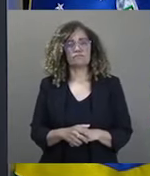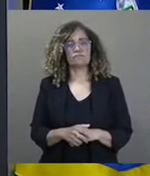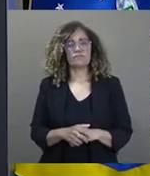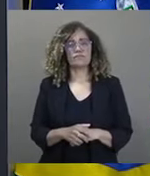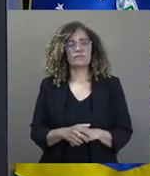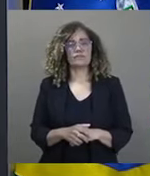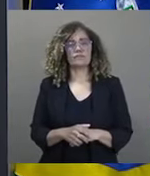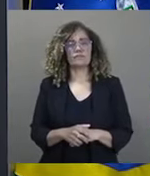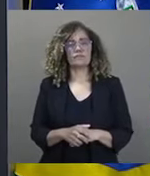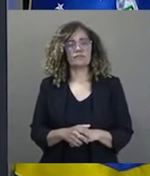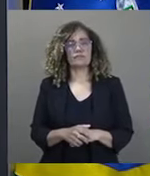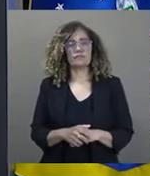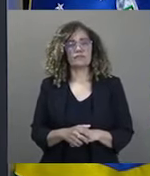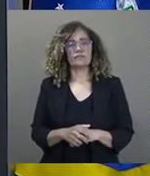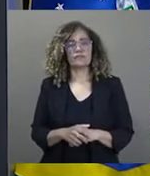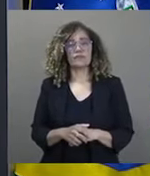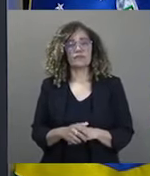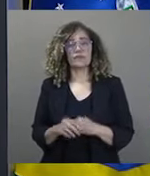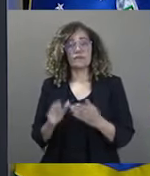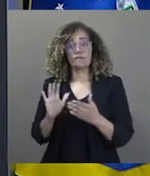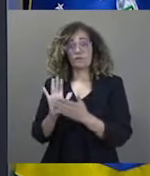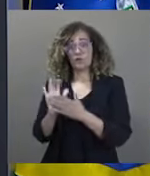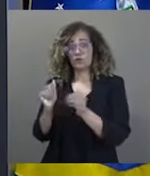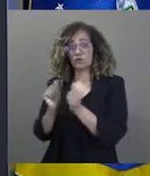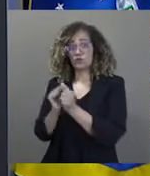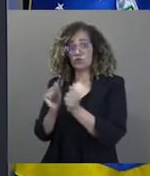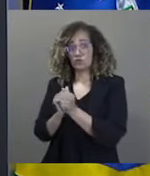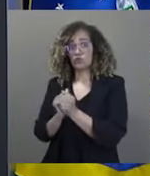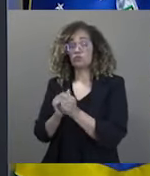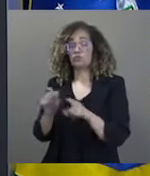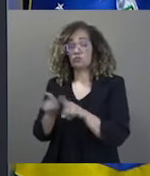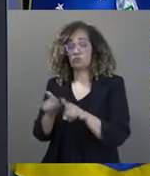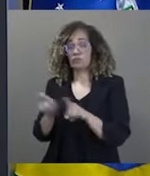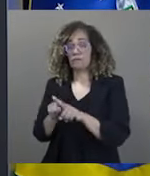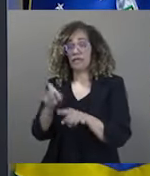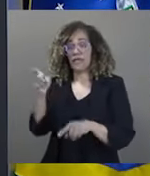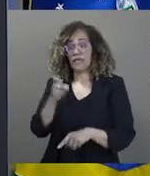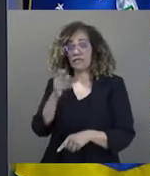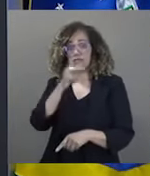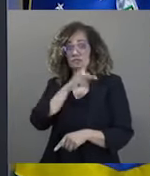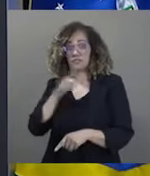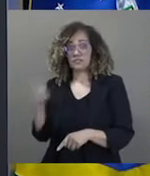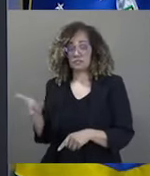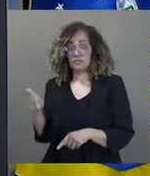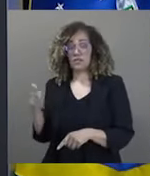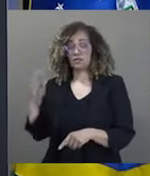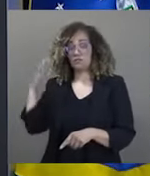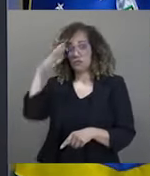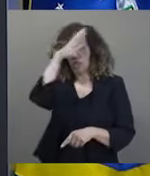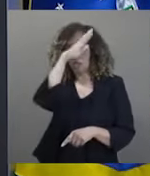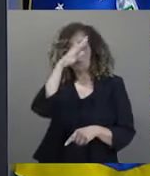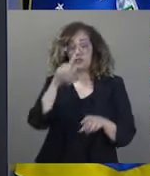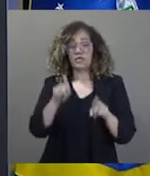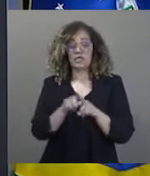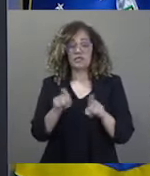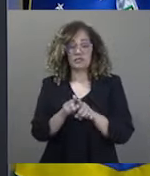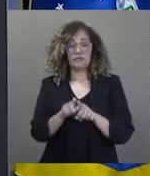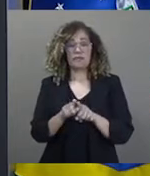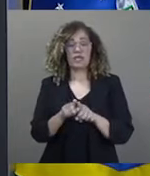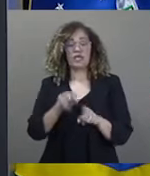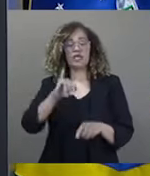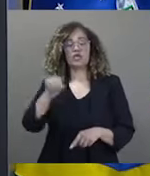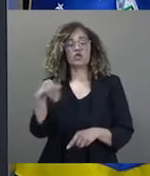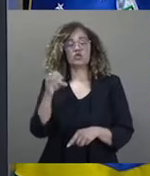entre o presidente Jair bolsonaro e o governador João Dória que também não merece nenhuma